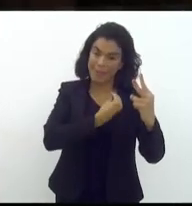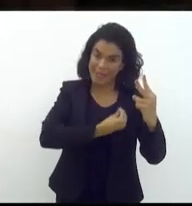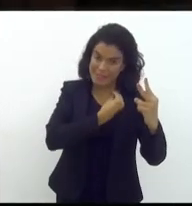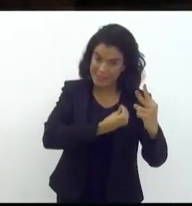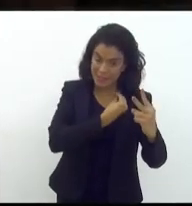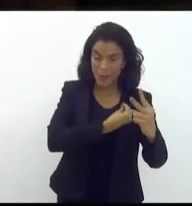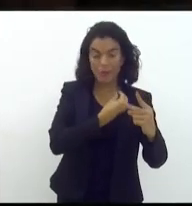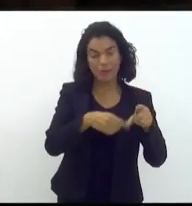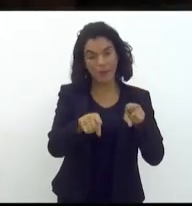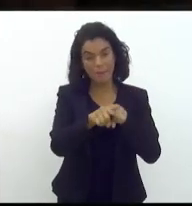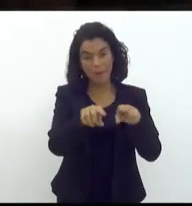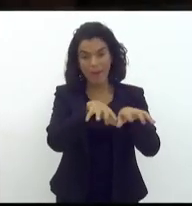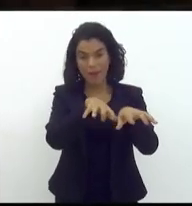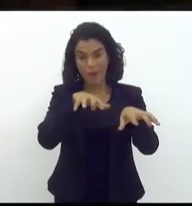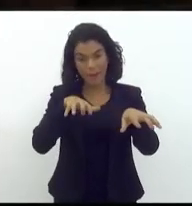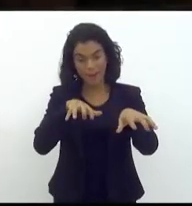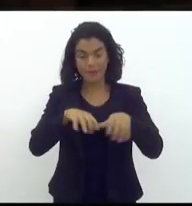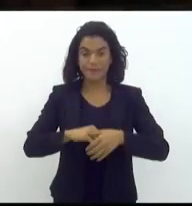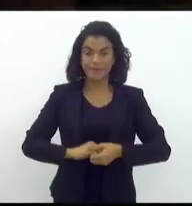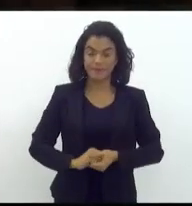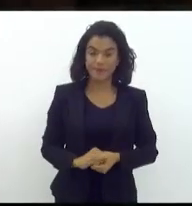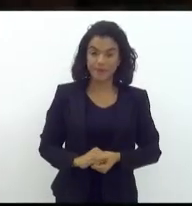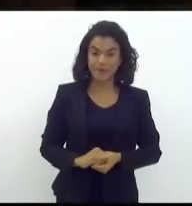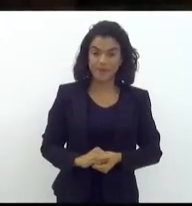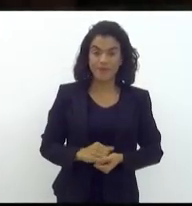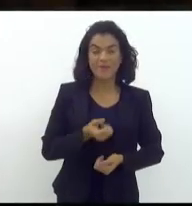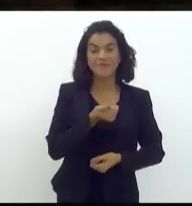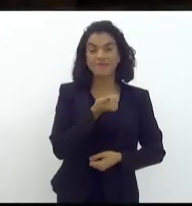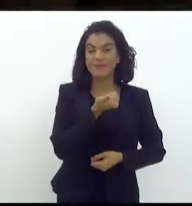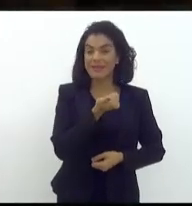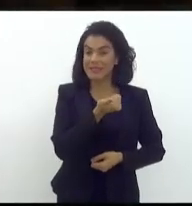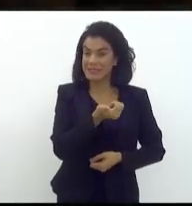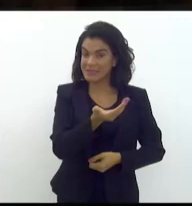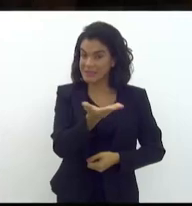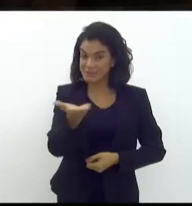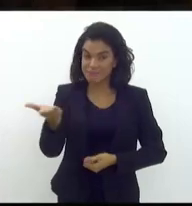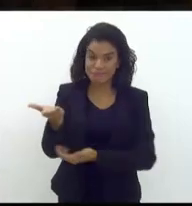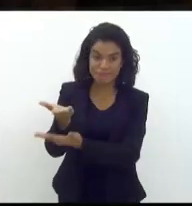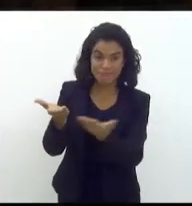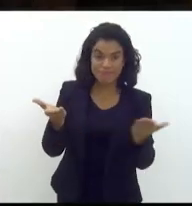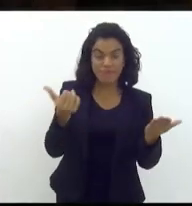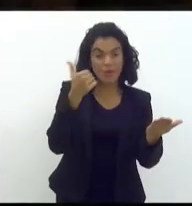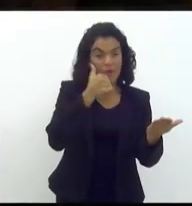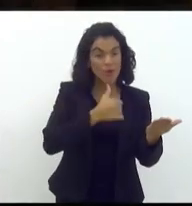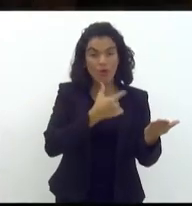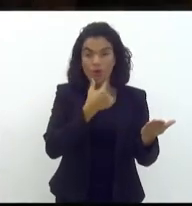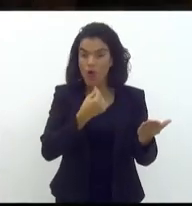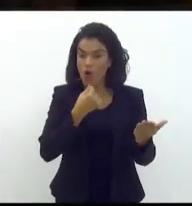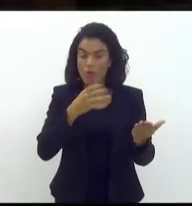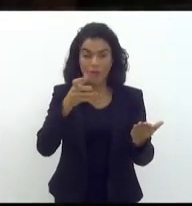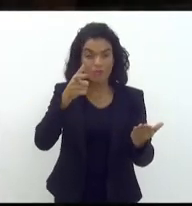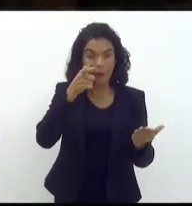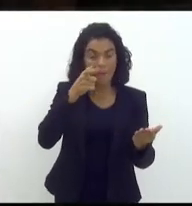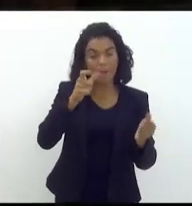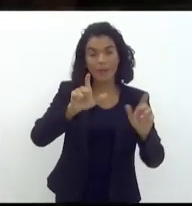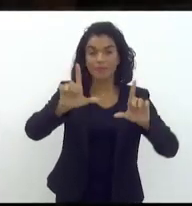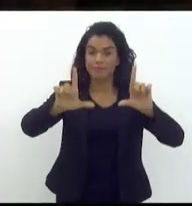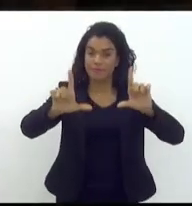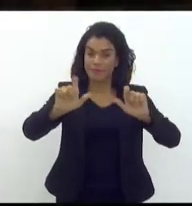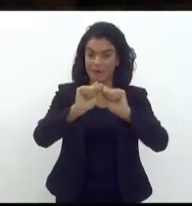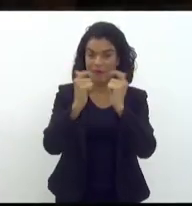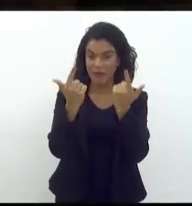ou remota senhoras e senhores telespectadores da TV alerj